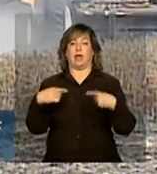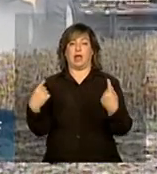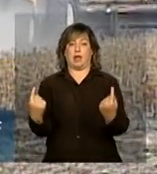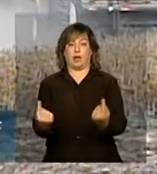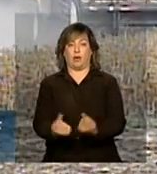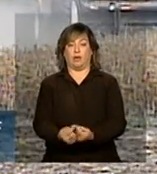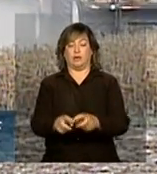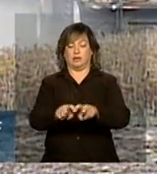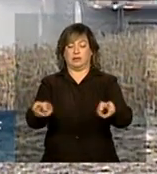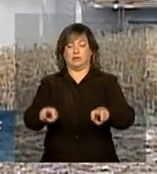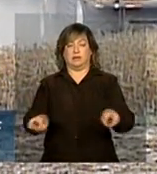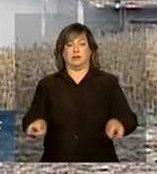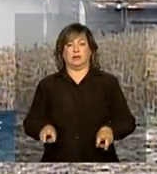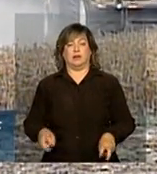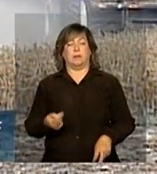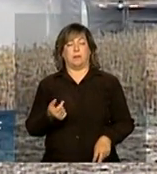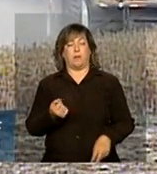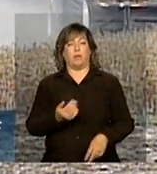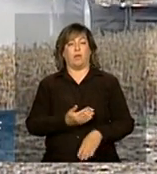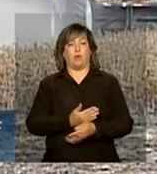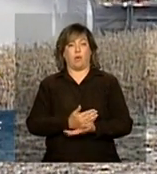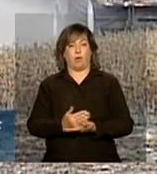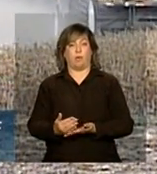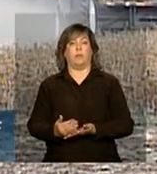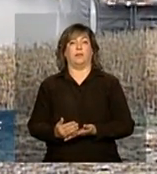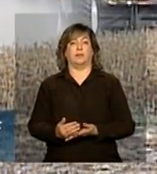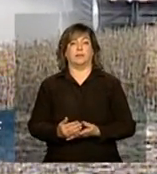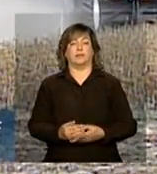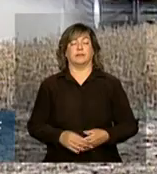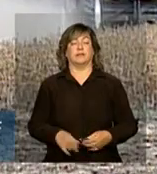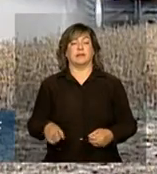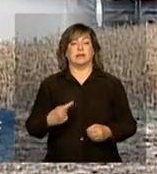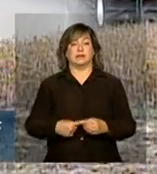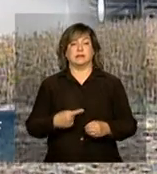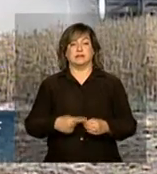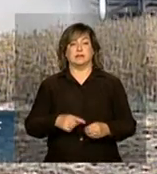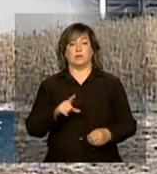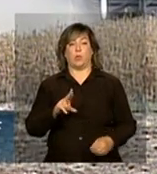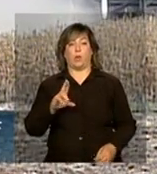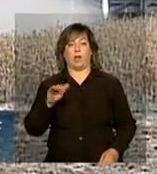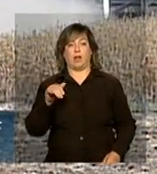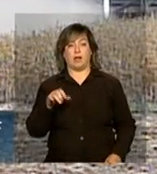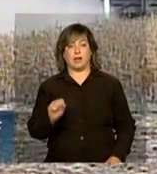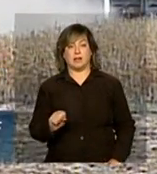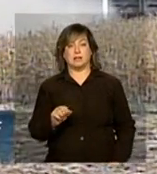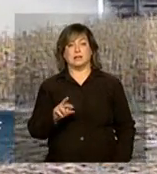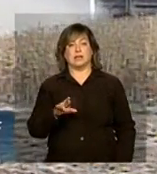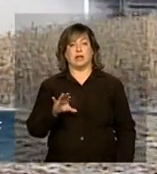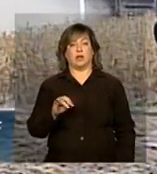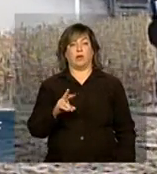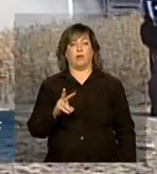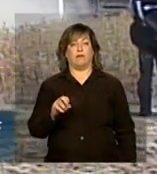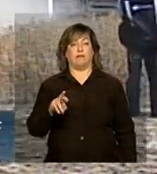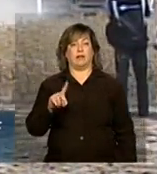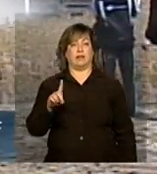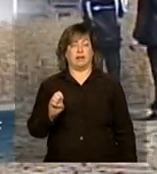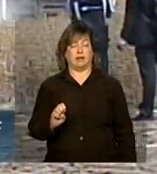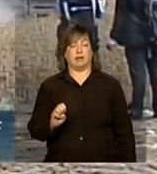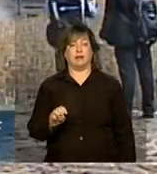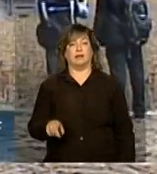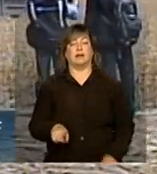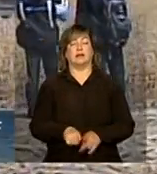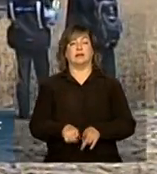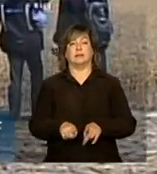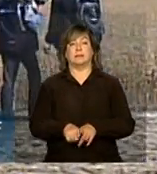então começa daqui a pouco Lucas do Rio Verde no norte de Mato Grosso e segundo